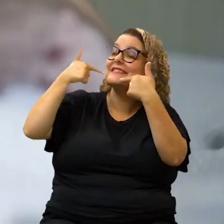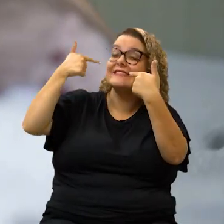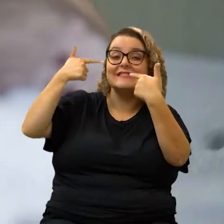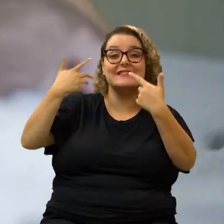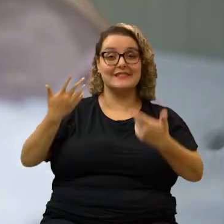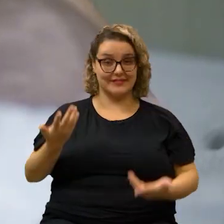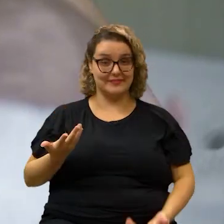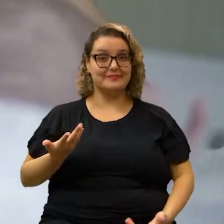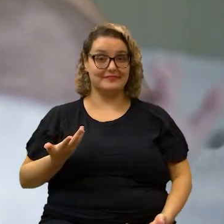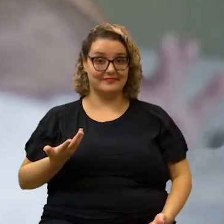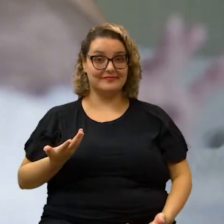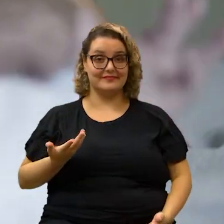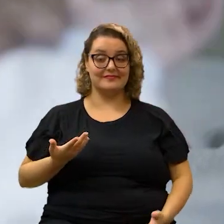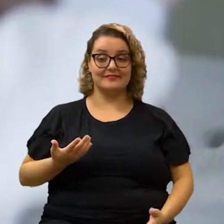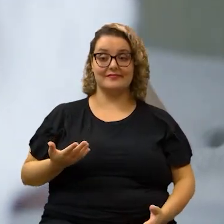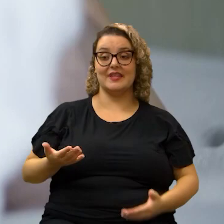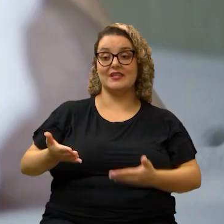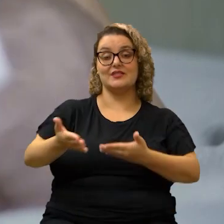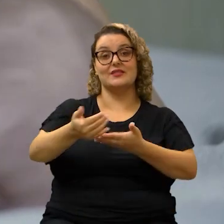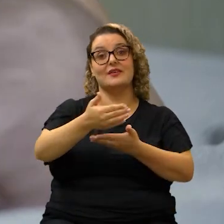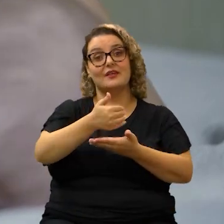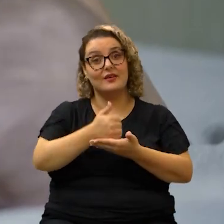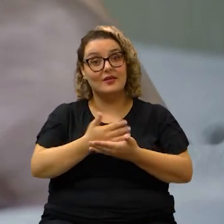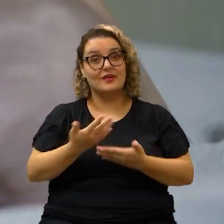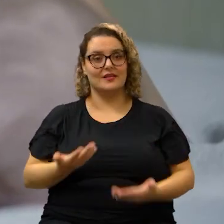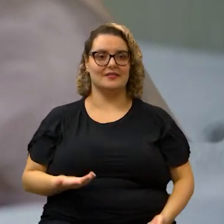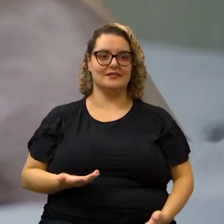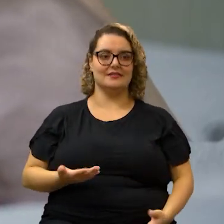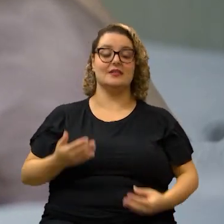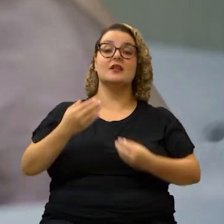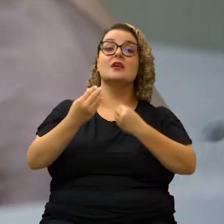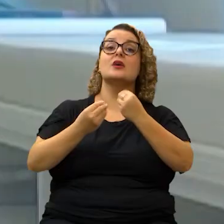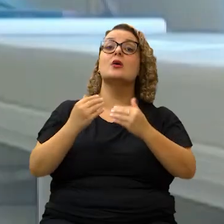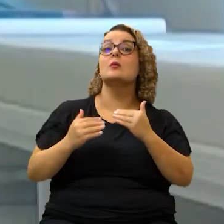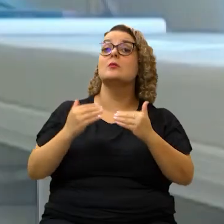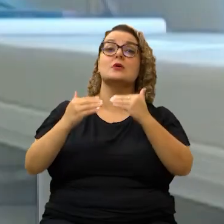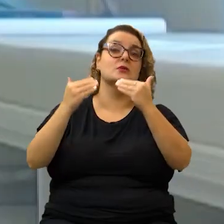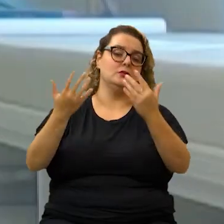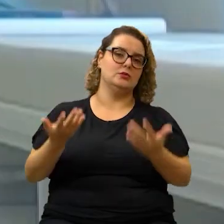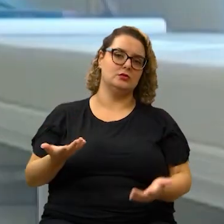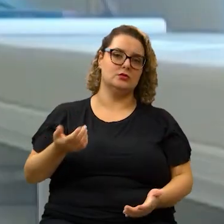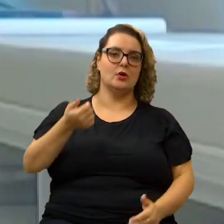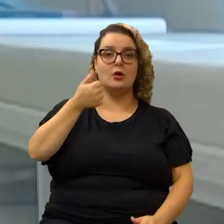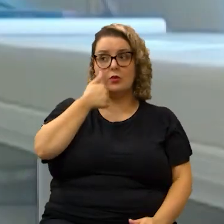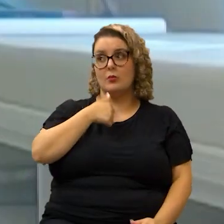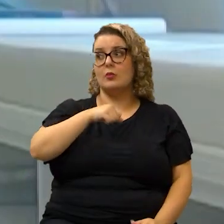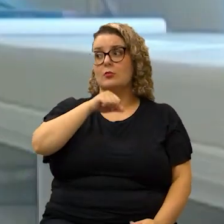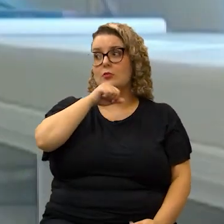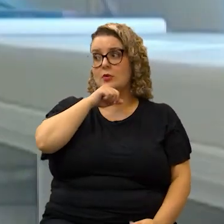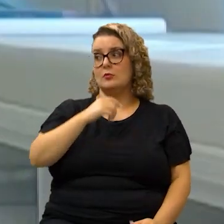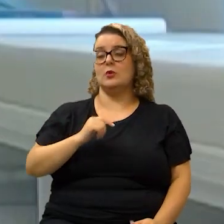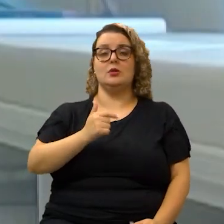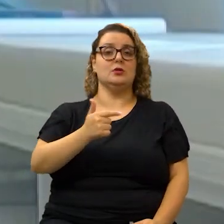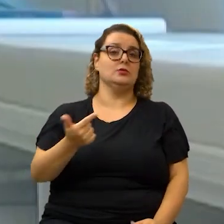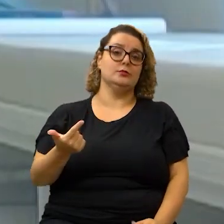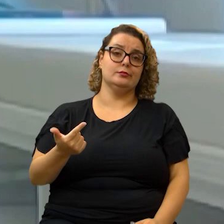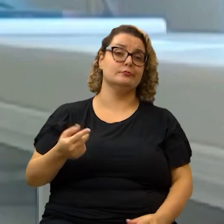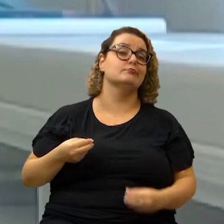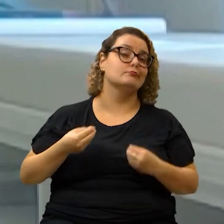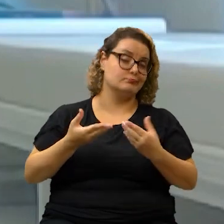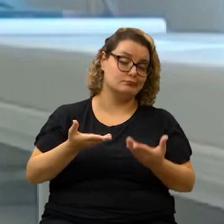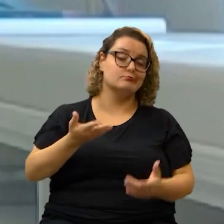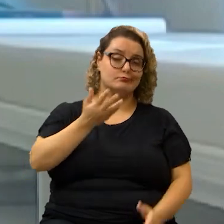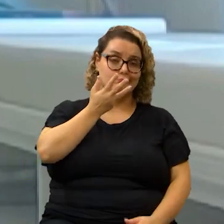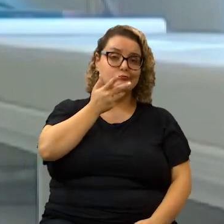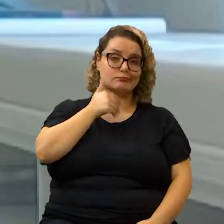desenvolve por uma mãe que não tem isso para dar para crianças, entendeu? Então, eu falei de aleitamento, que é